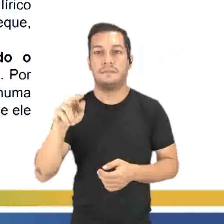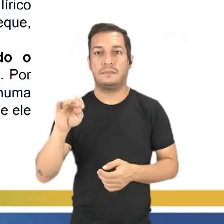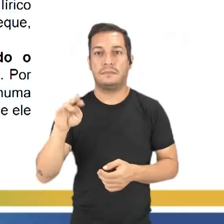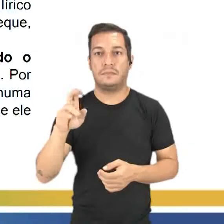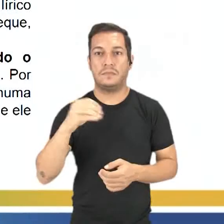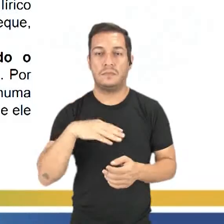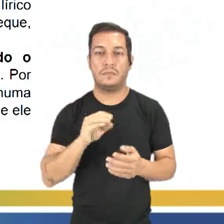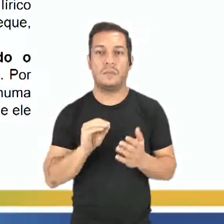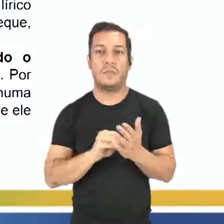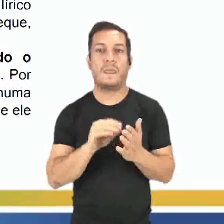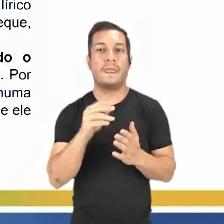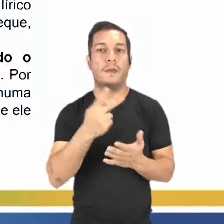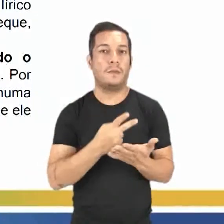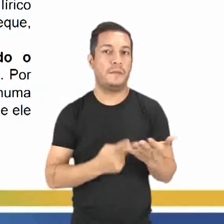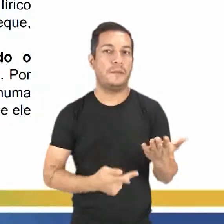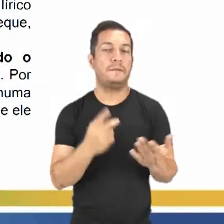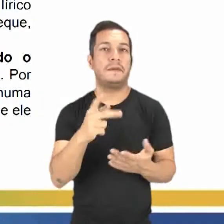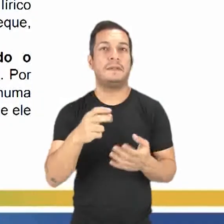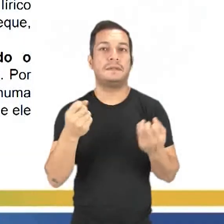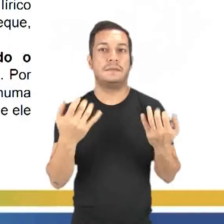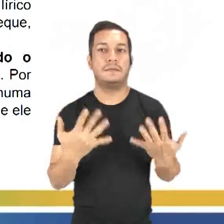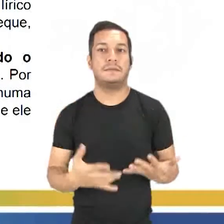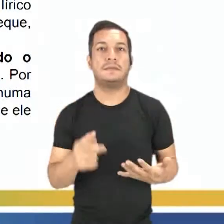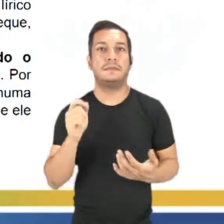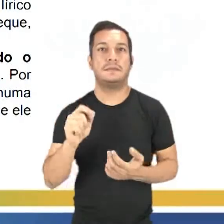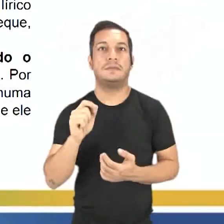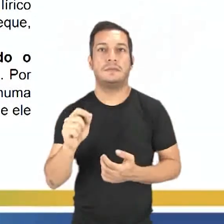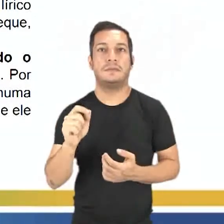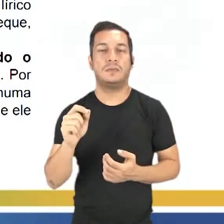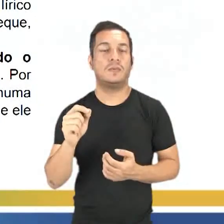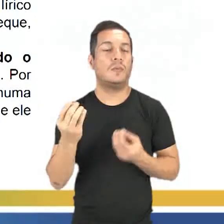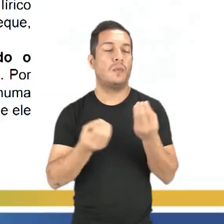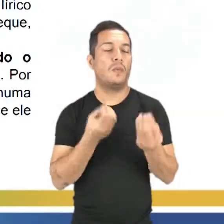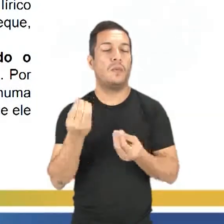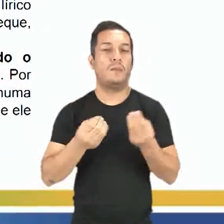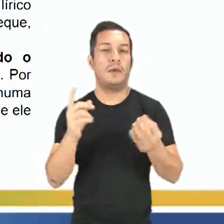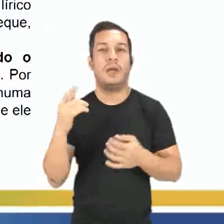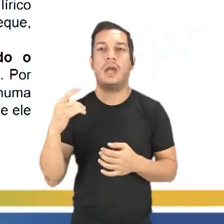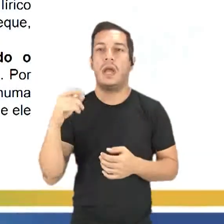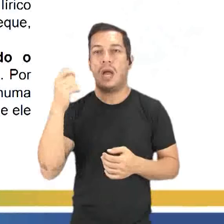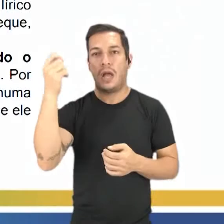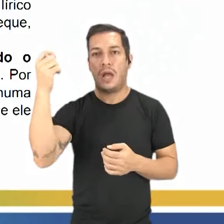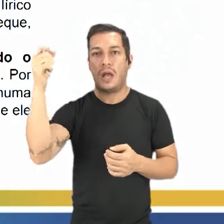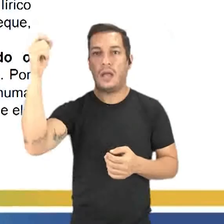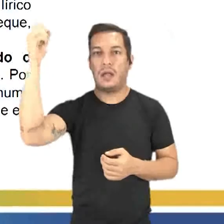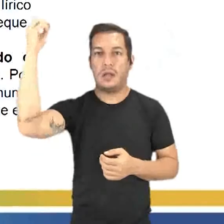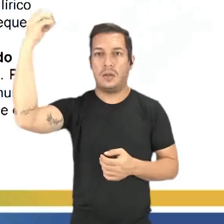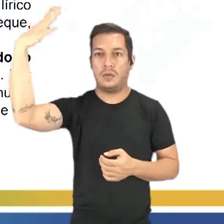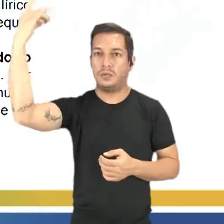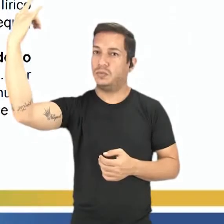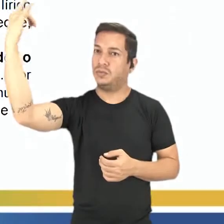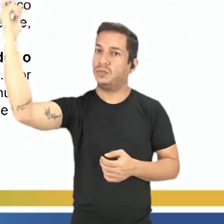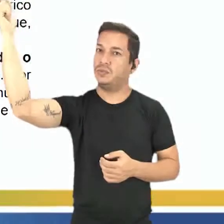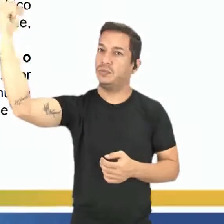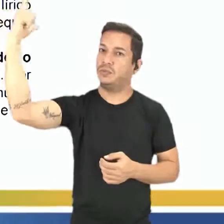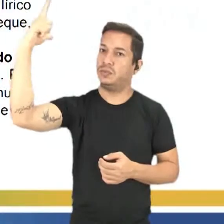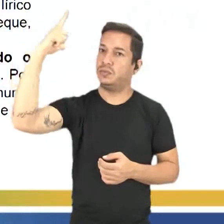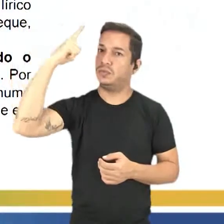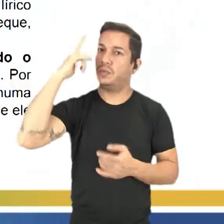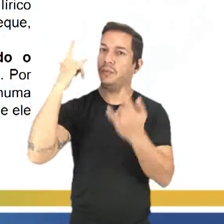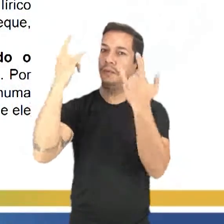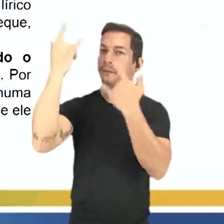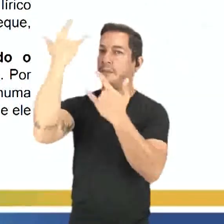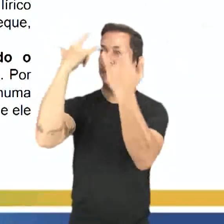poema. Então, ele descreve o ambiente, ele diz como é que é a luz do sol, toca as